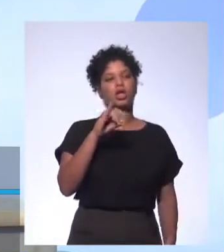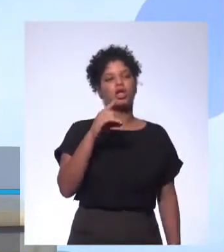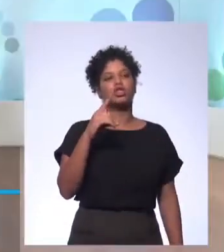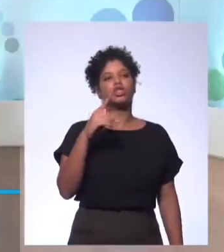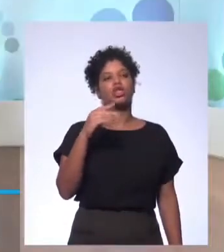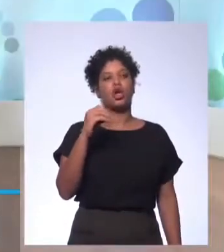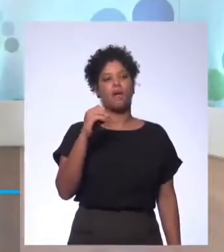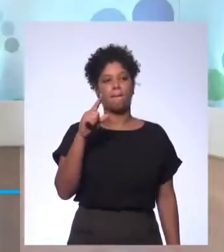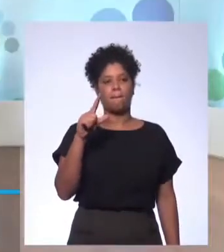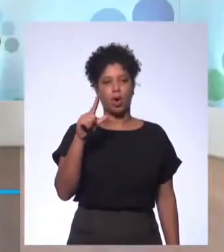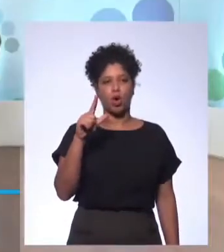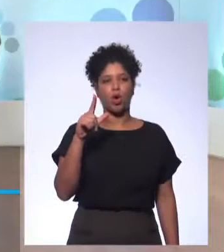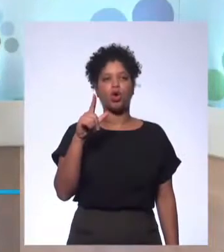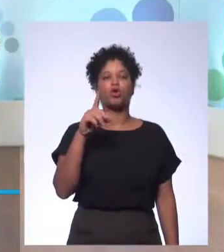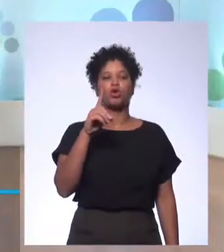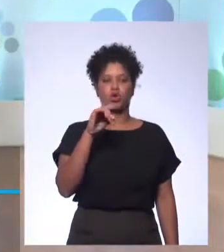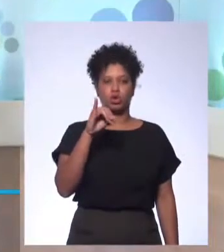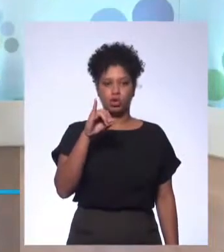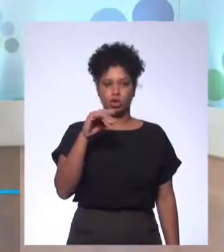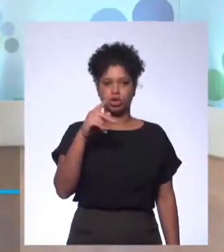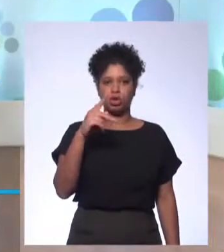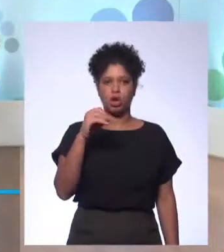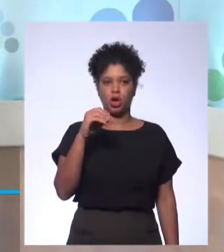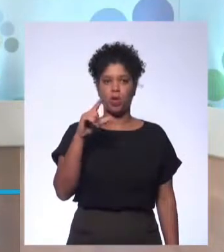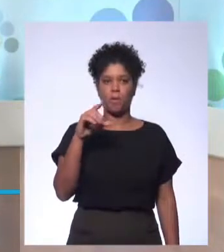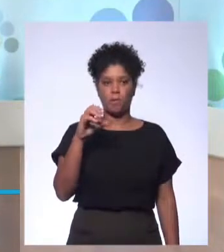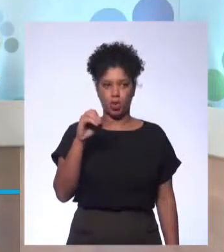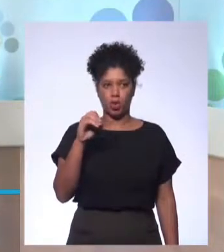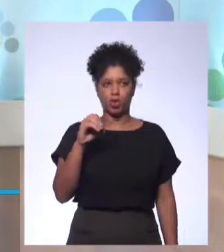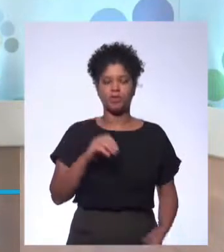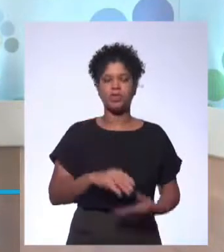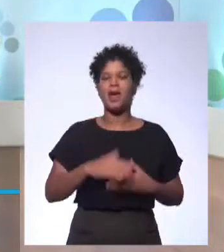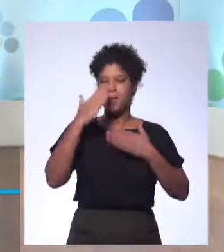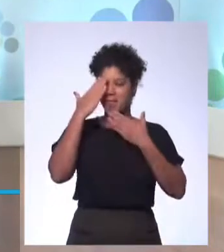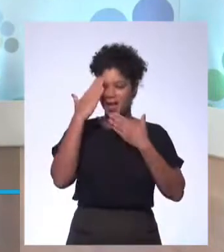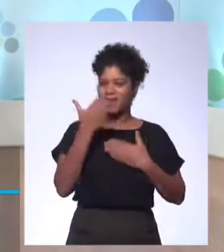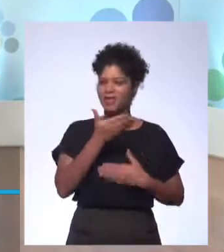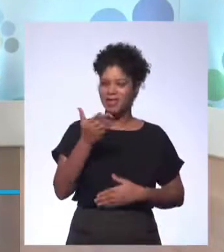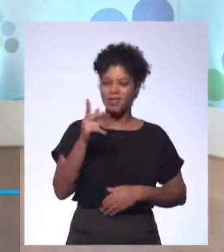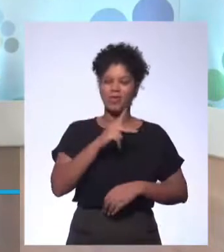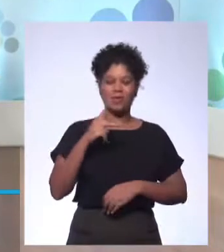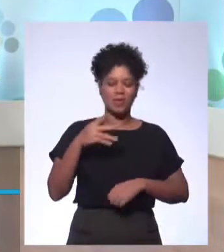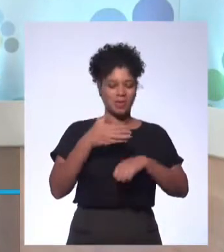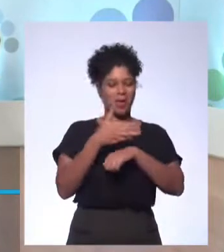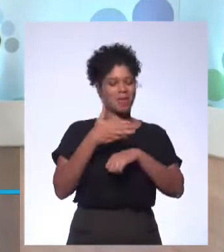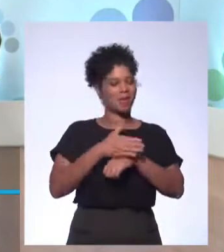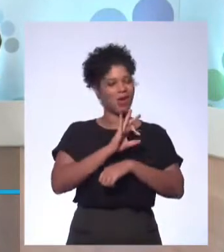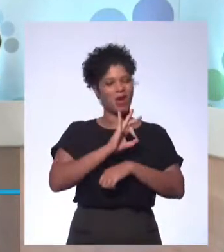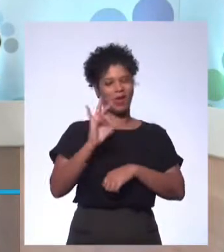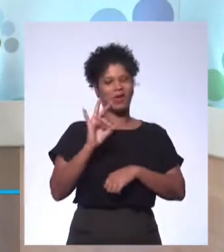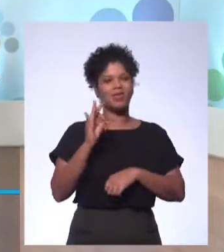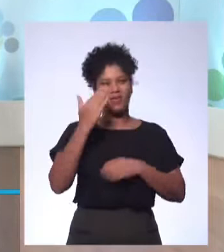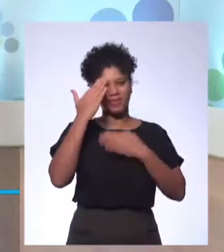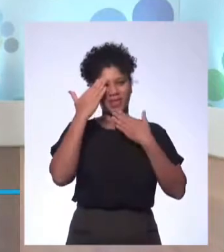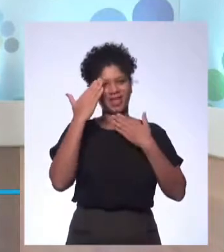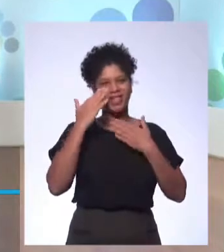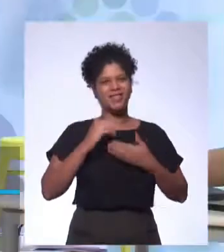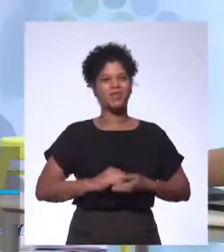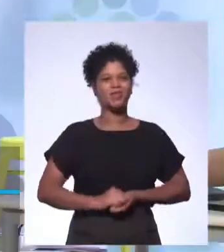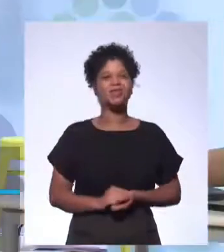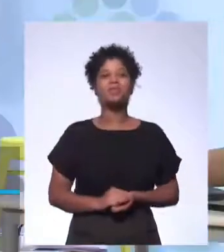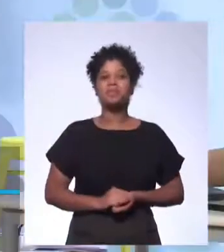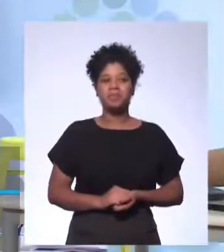dipolo-dipolo muito obrigado Professor pela participação e interação de vocês muito gratificante mesmo tá ok muito obrigada